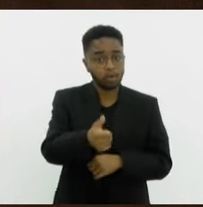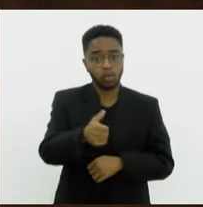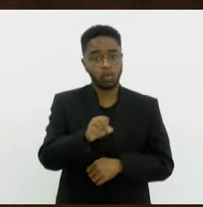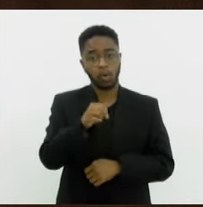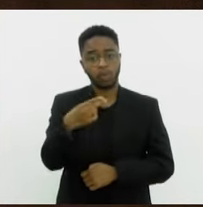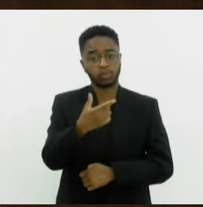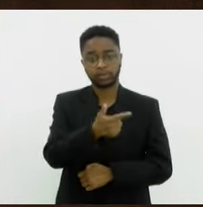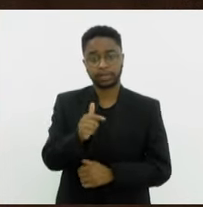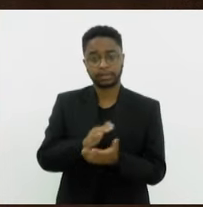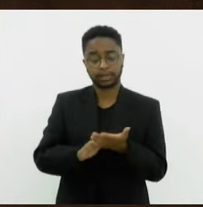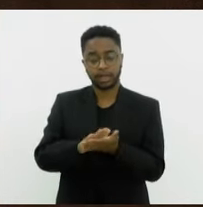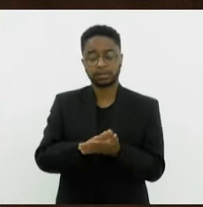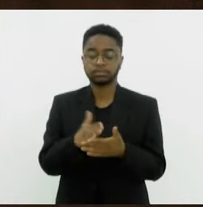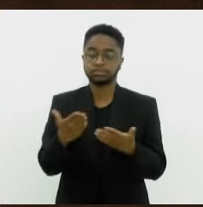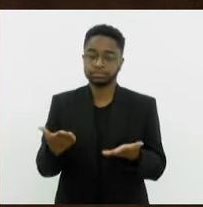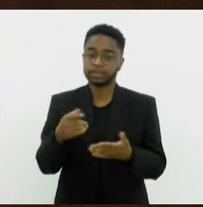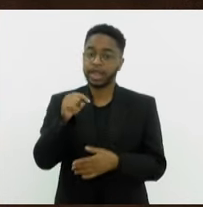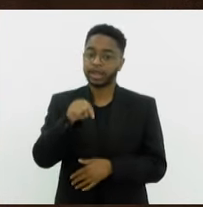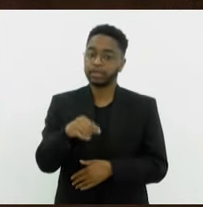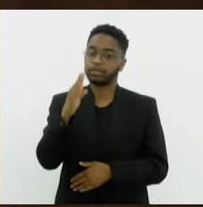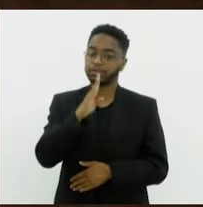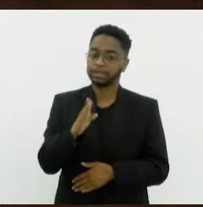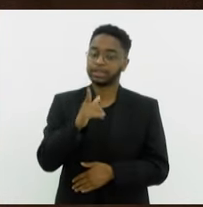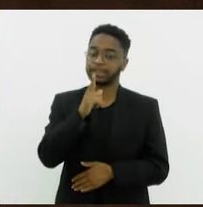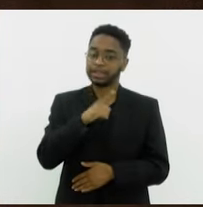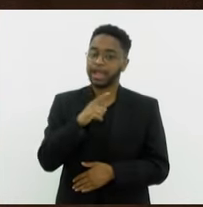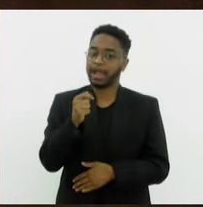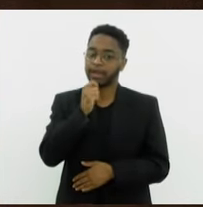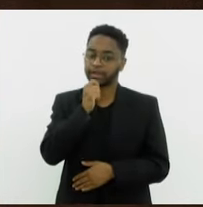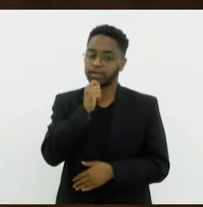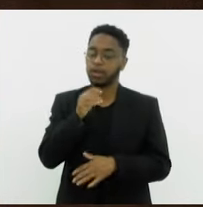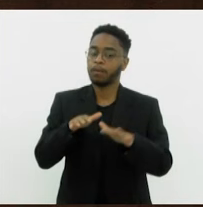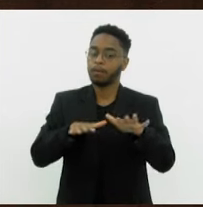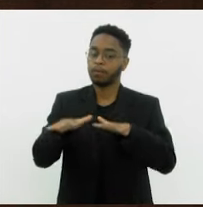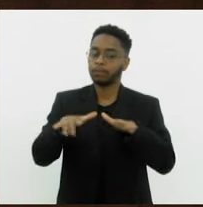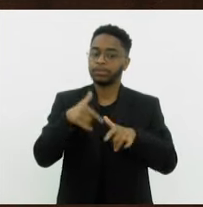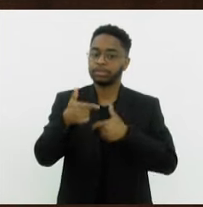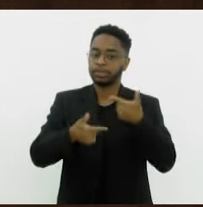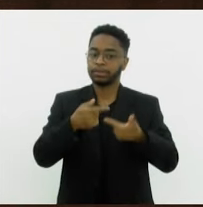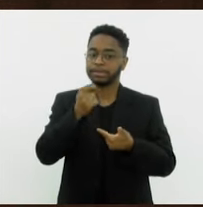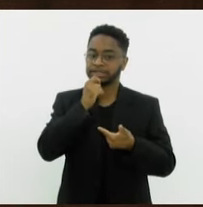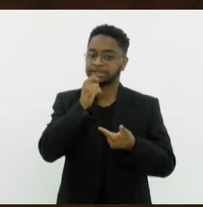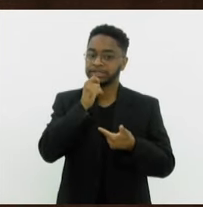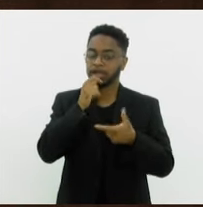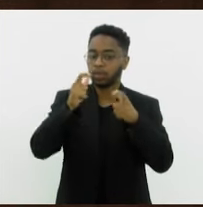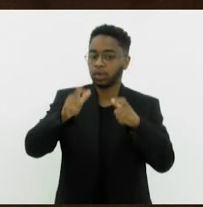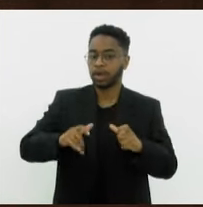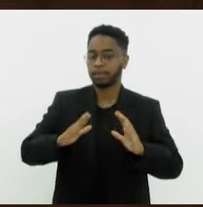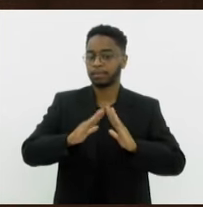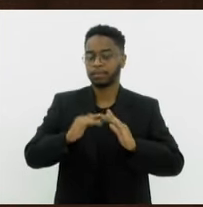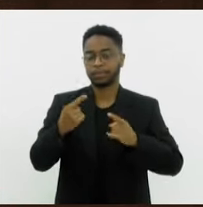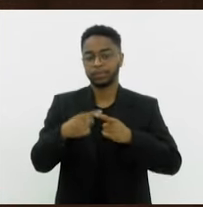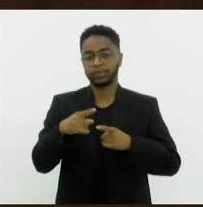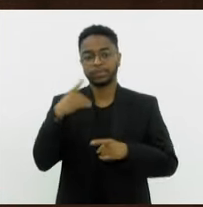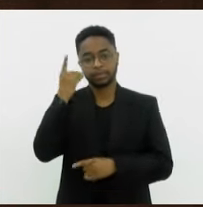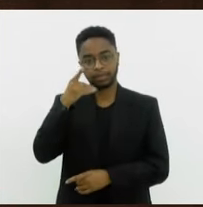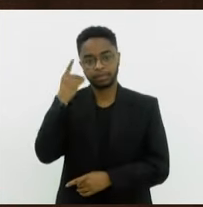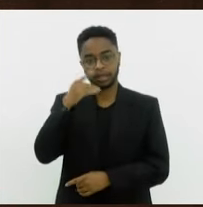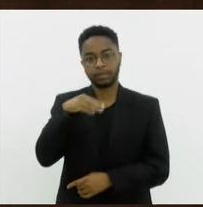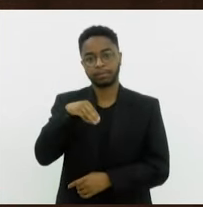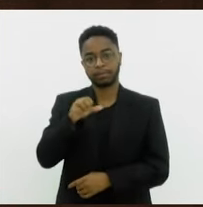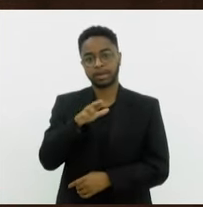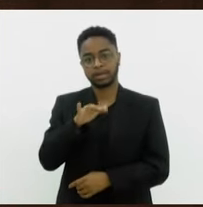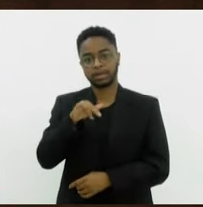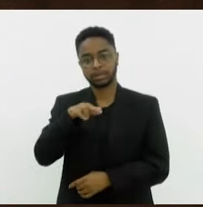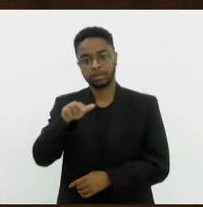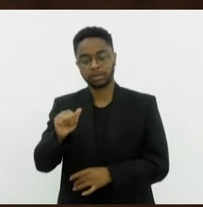Por isso, aqui no Brasil hoje, ainda existe um movimento chamado Movimento dos Trabalhadores Sem Terra, que a deputada Marina é oriunda, faz